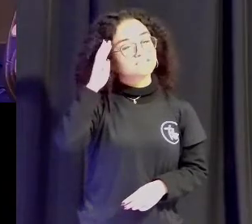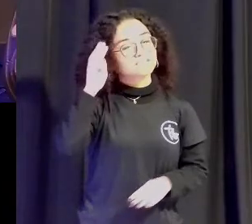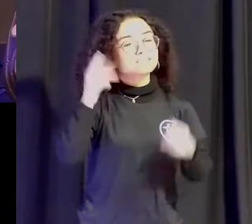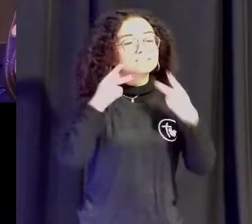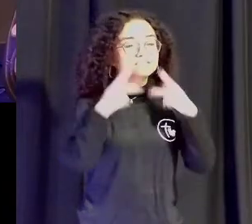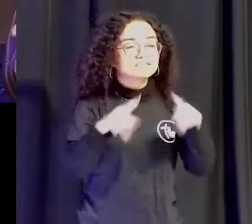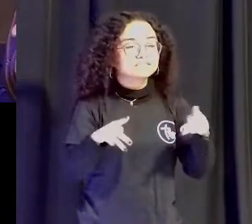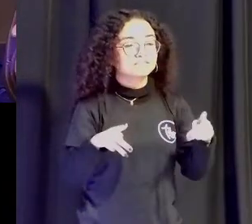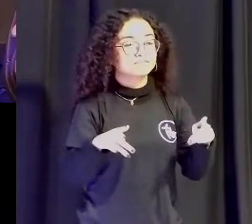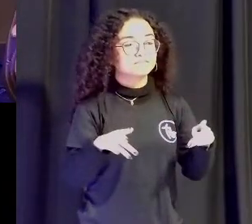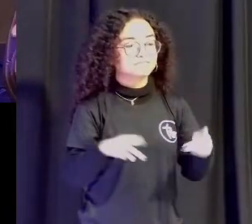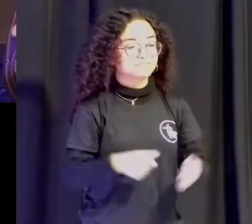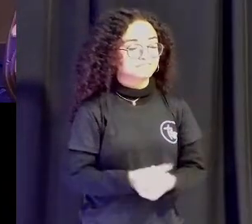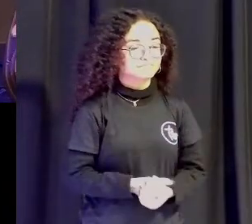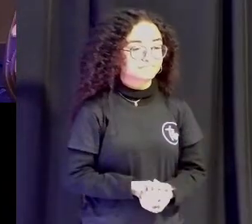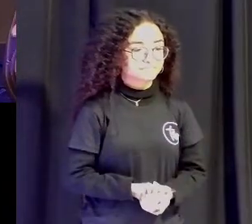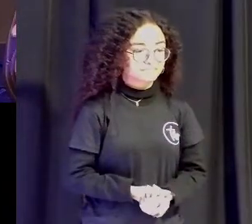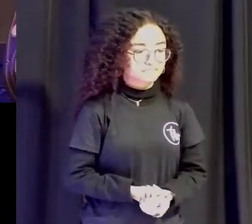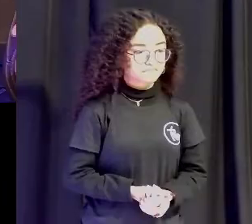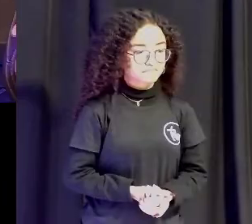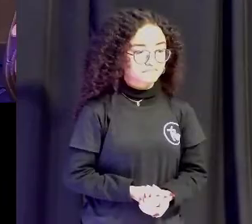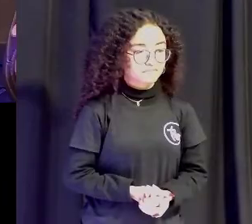falou sobre isso antes.